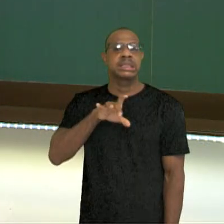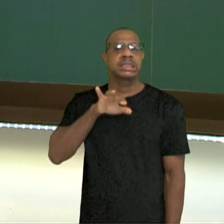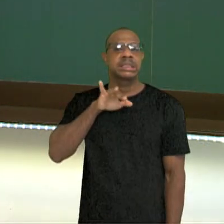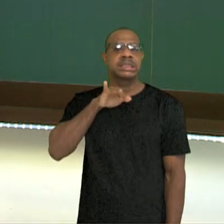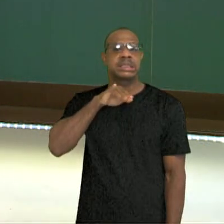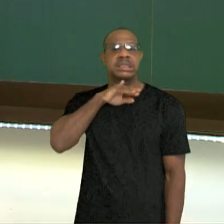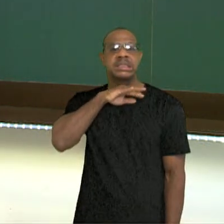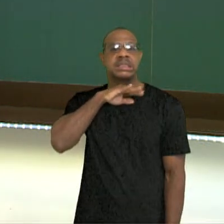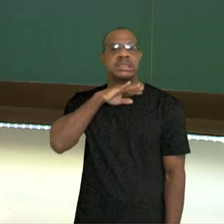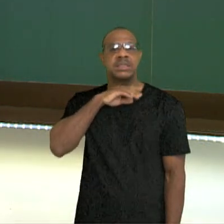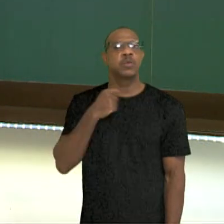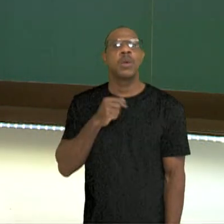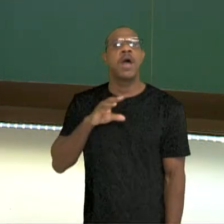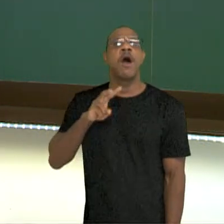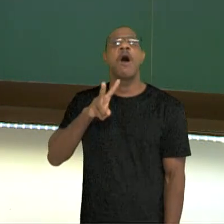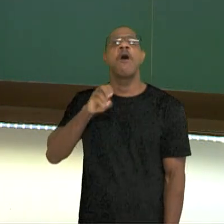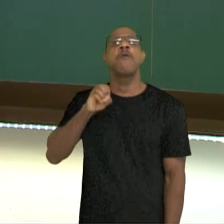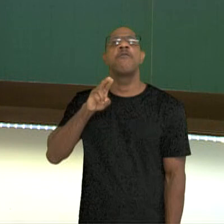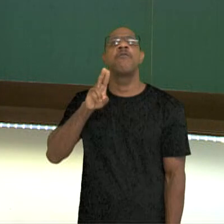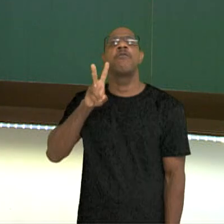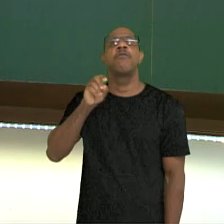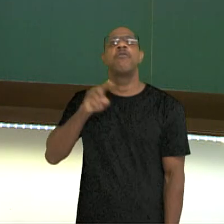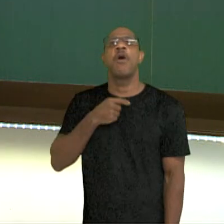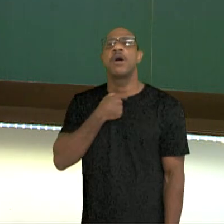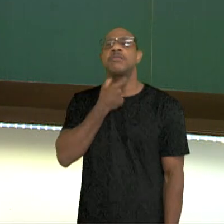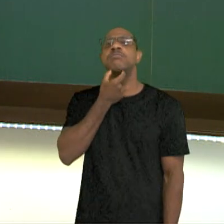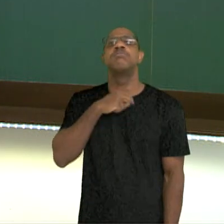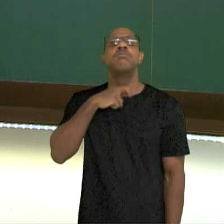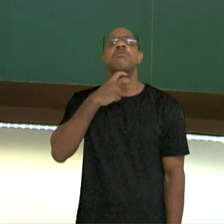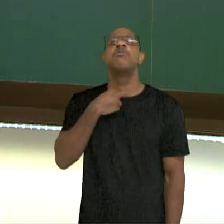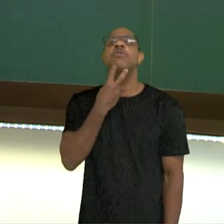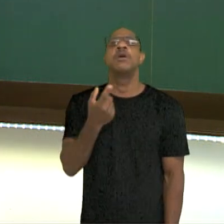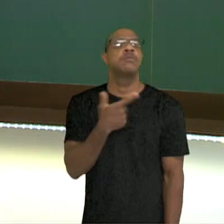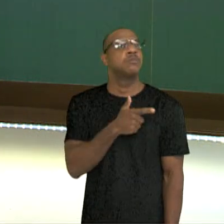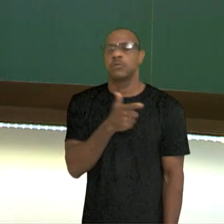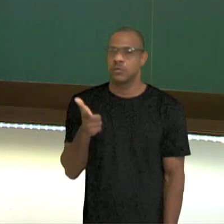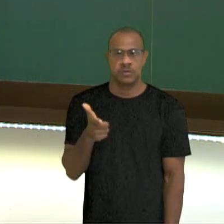essa voz, essa fala que nós conhecemos hoje, né?